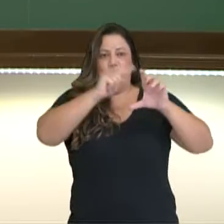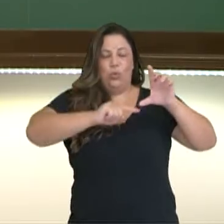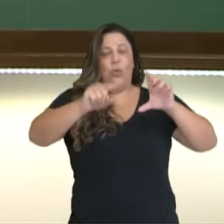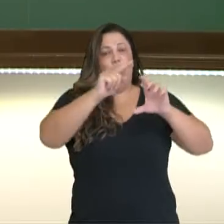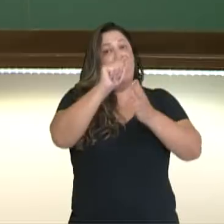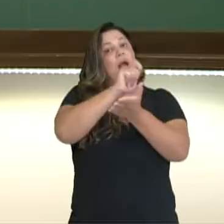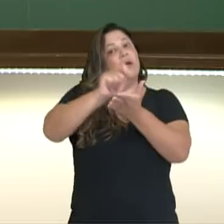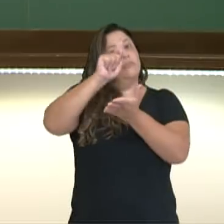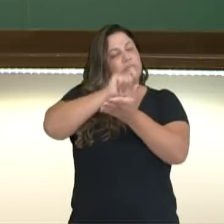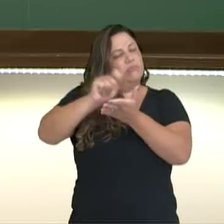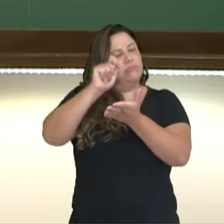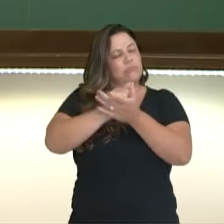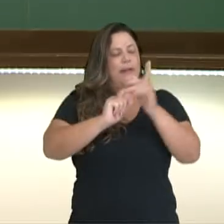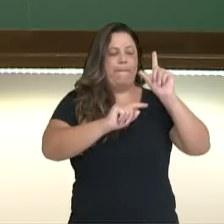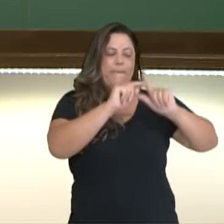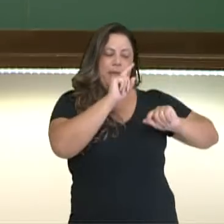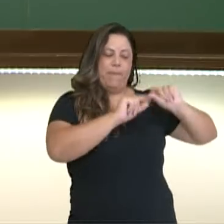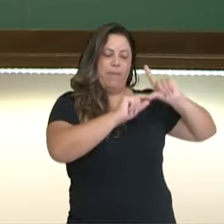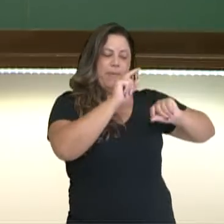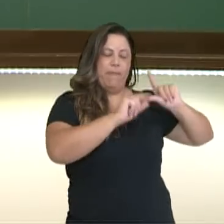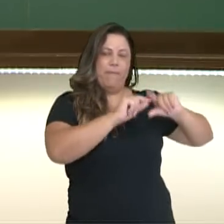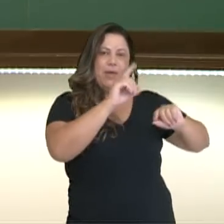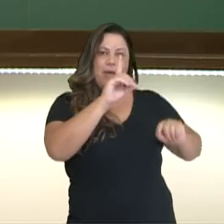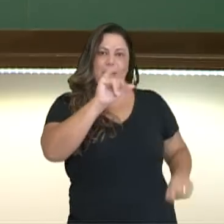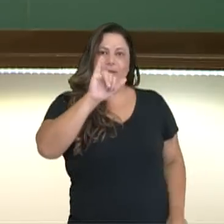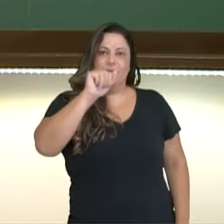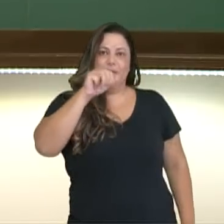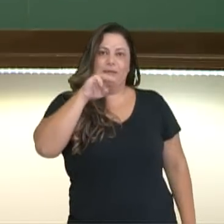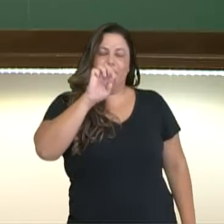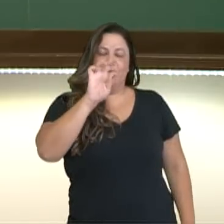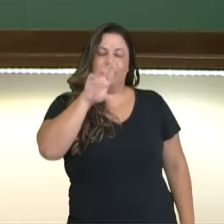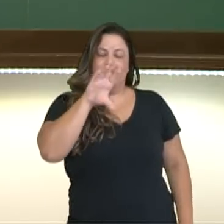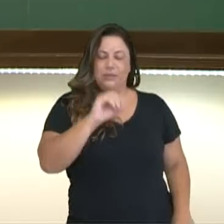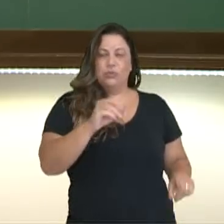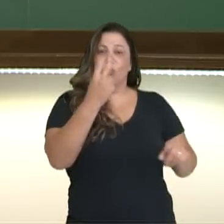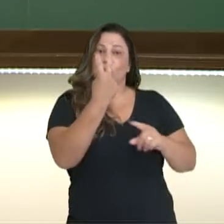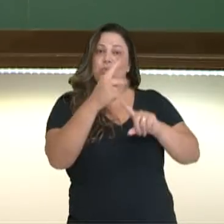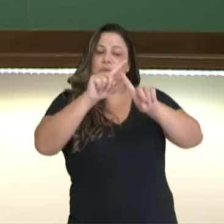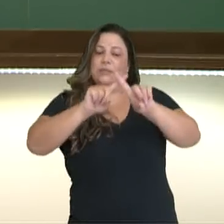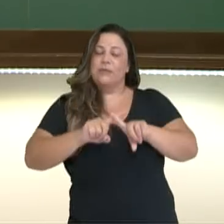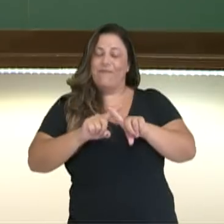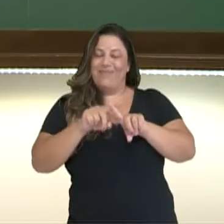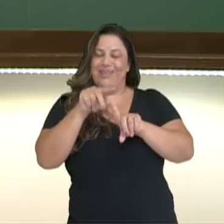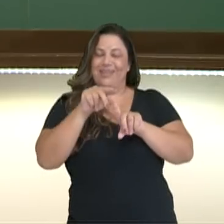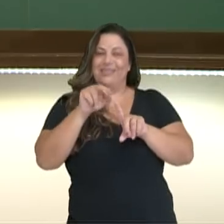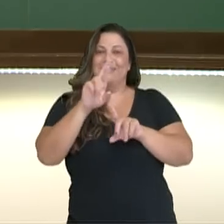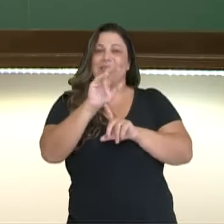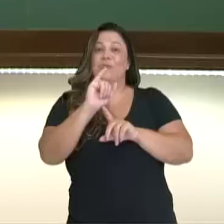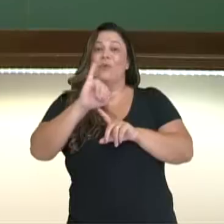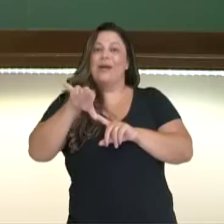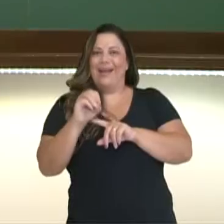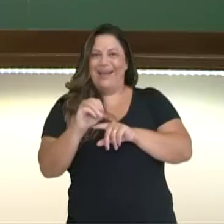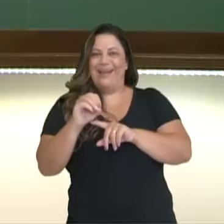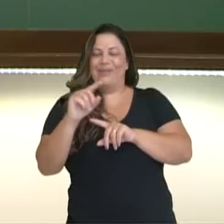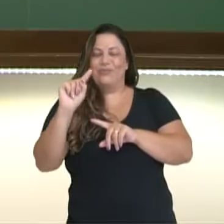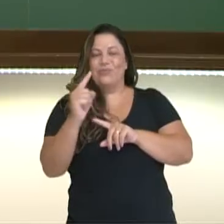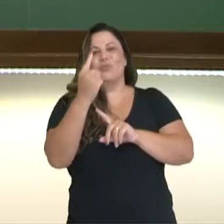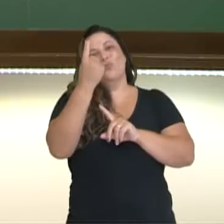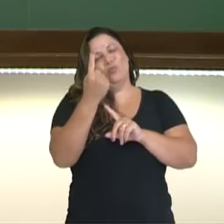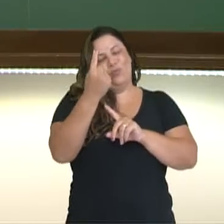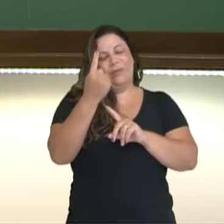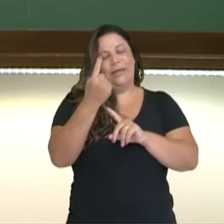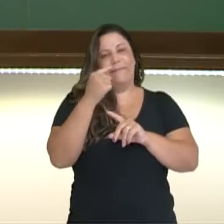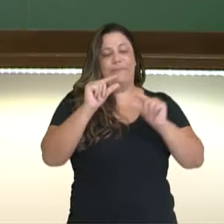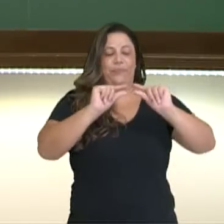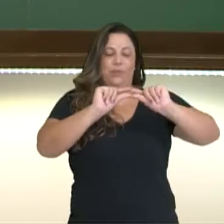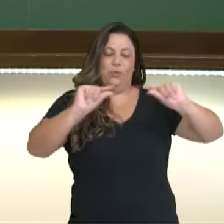lá, faz uma estrelinha, o diâmetro é 2 vezes o raio de uma circunferência, ok? Então,